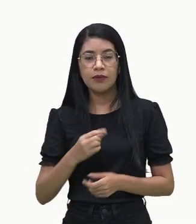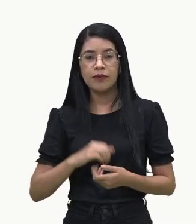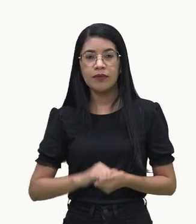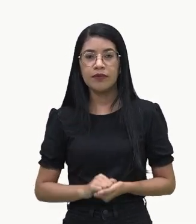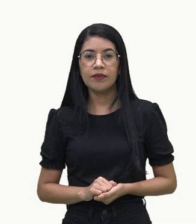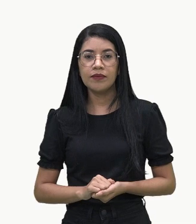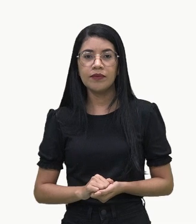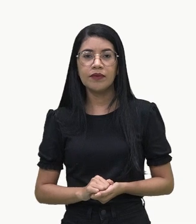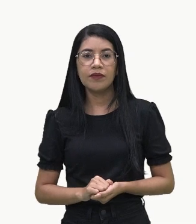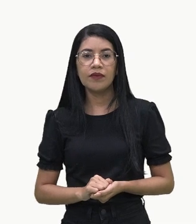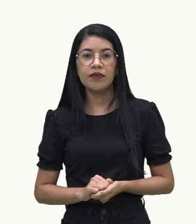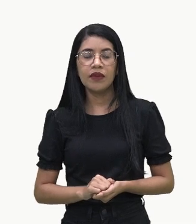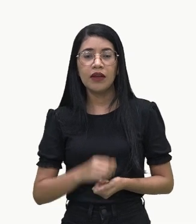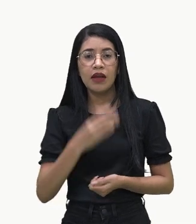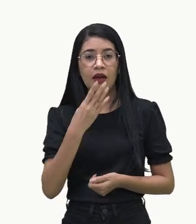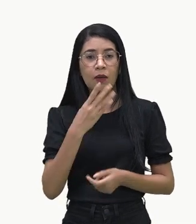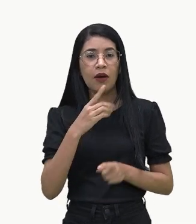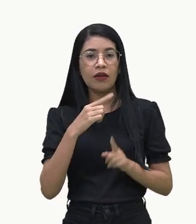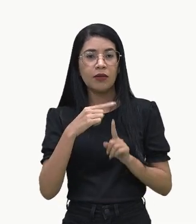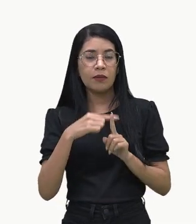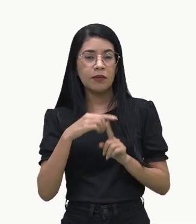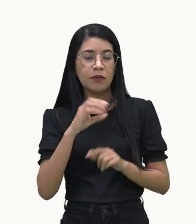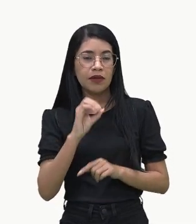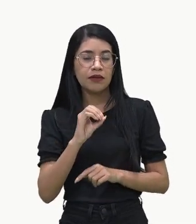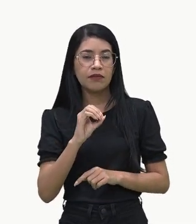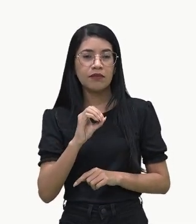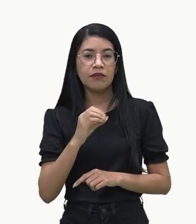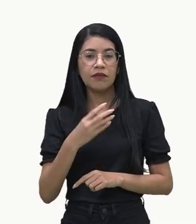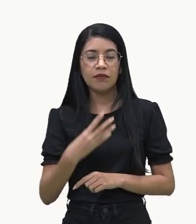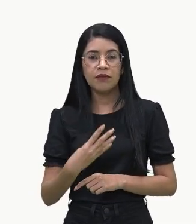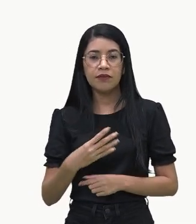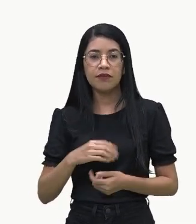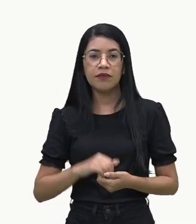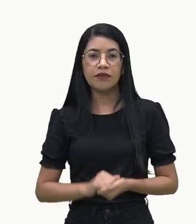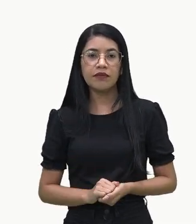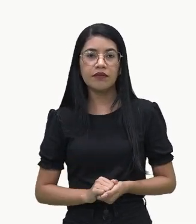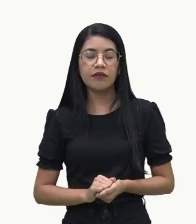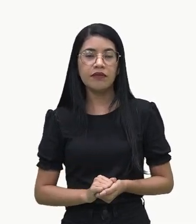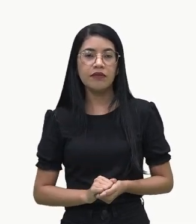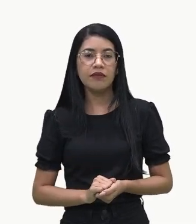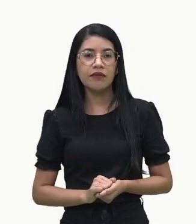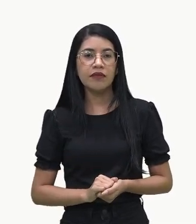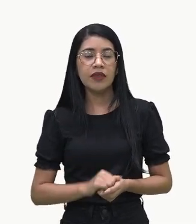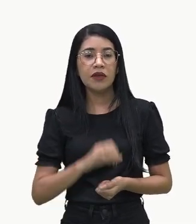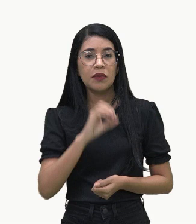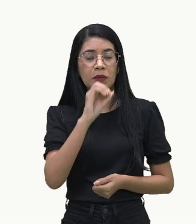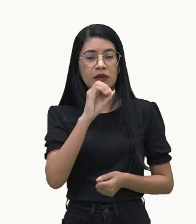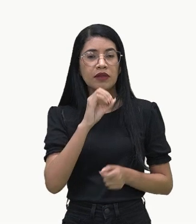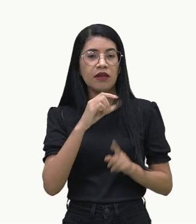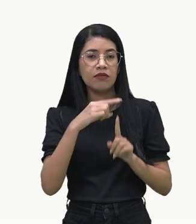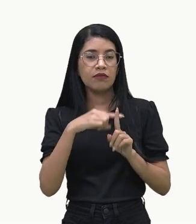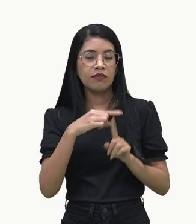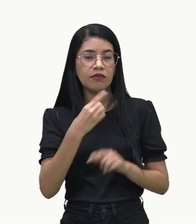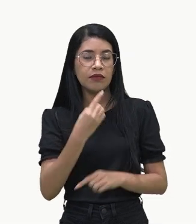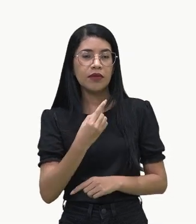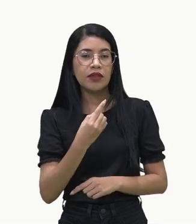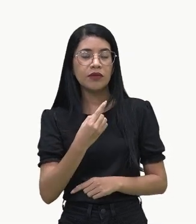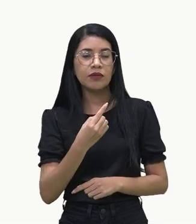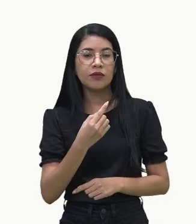1. 4 adicionado a 0 vai ser 4. E o 0